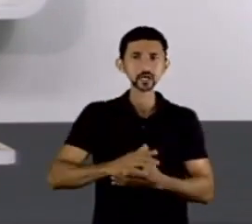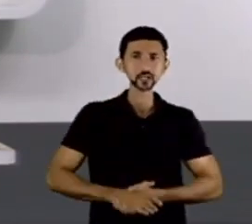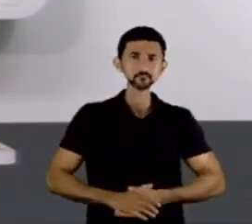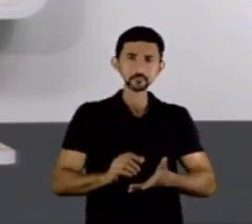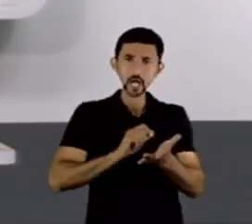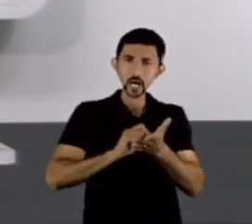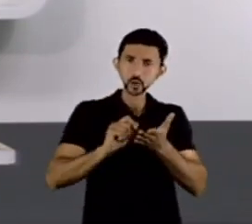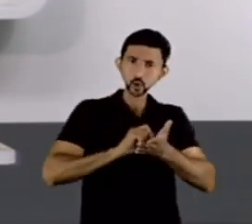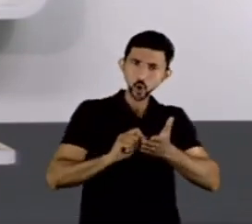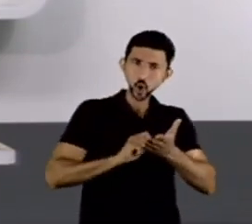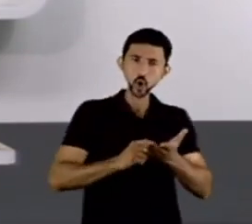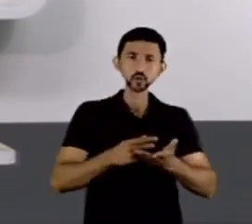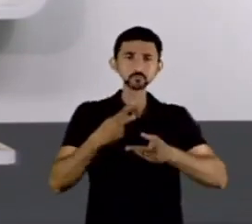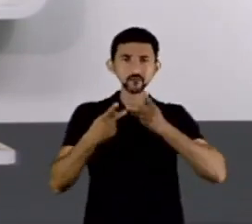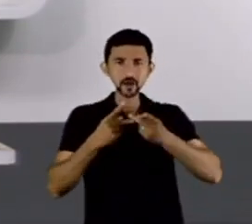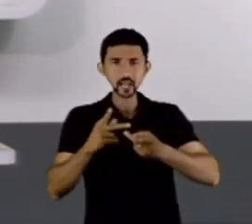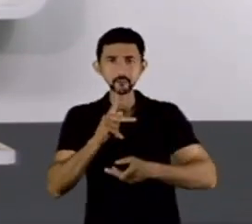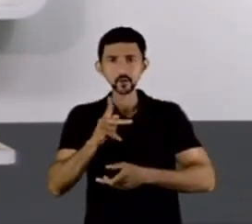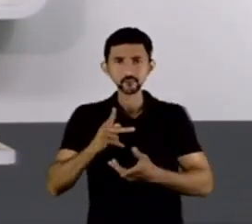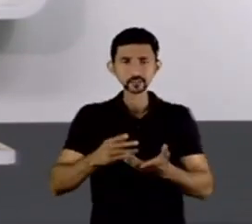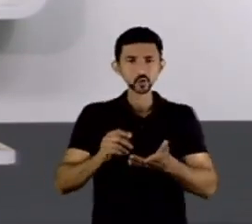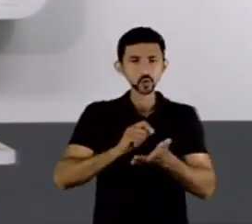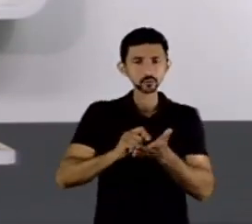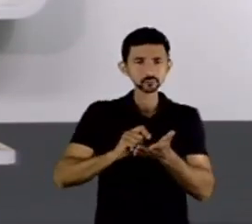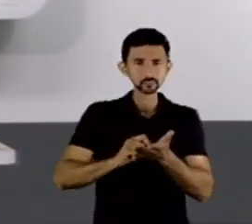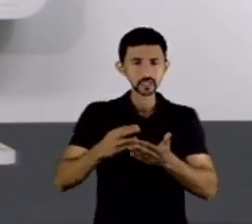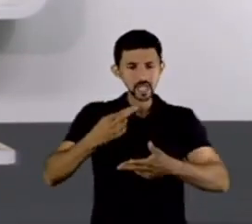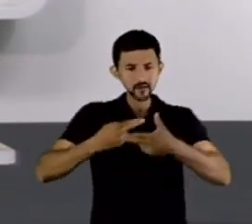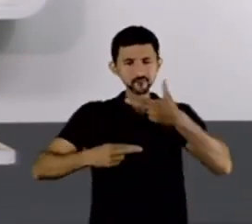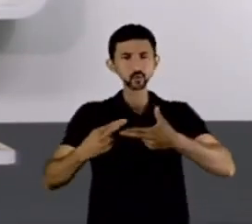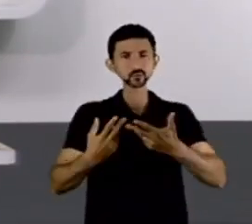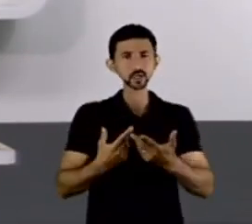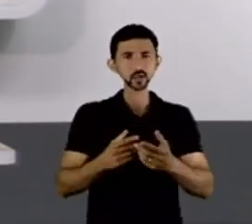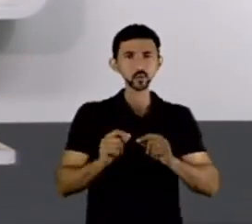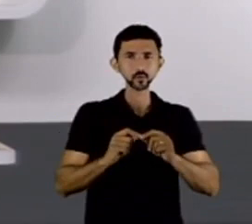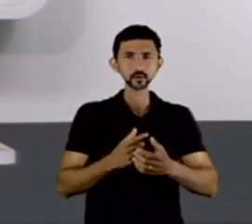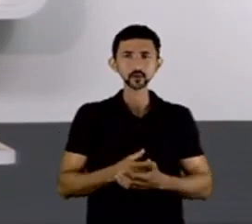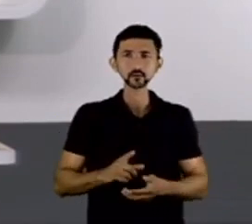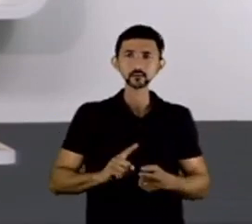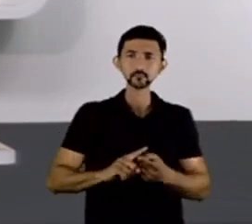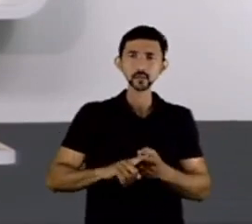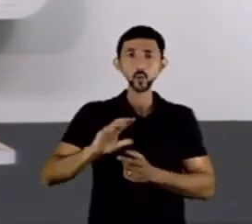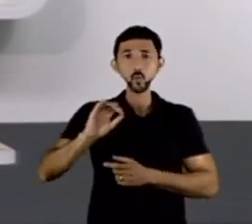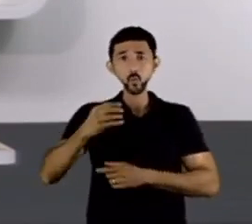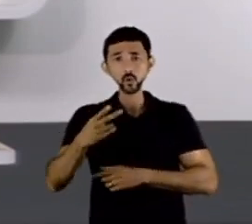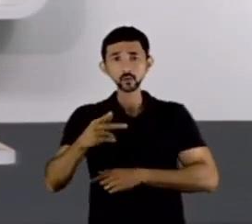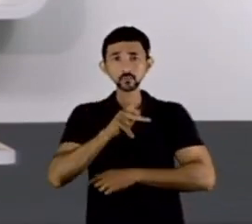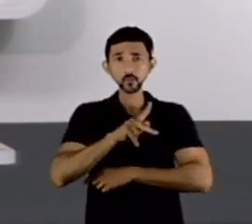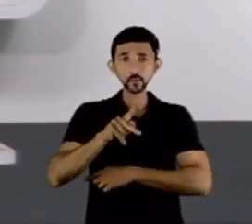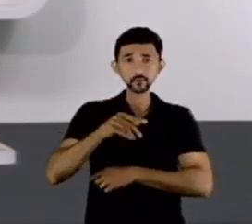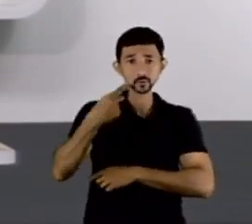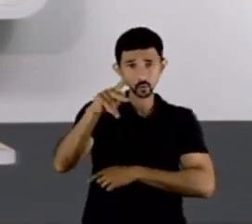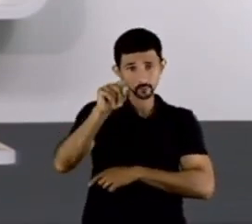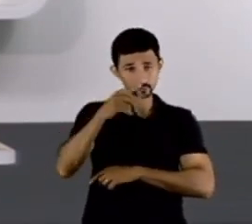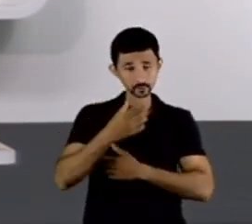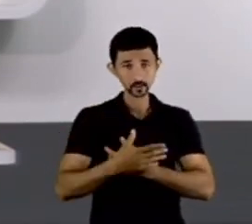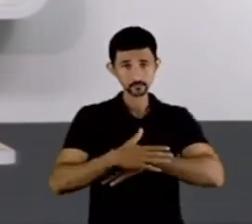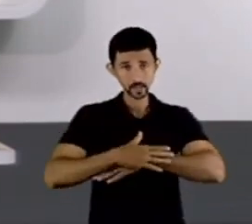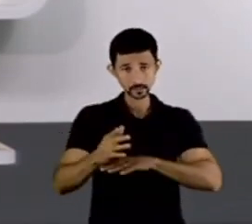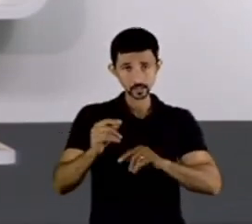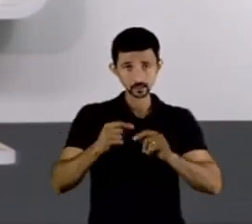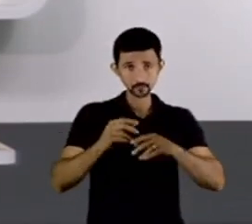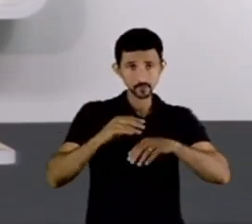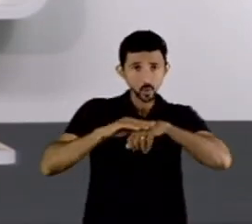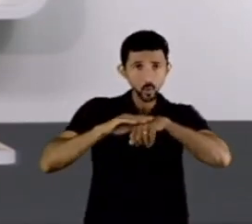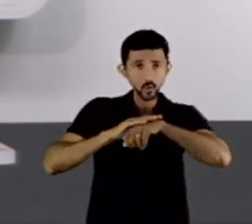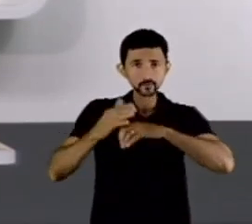aí, falar com a professora Cláudia sobre essa história de ser revolução ou golpe. Ou então falar com o professor de vocês em sala de aula mesmo, né? Qualquer